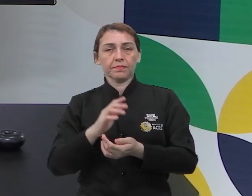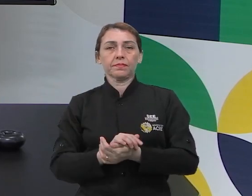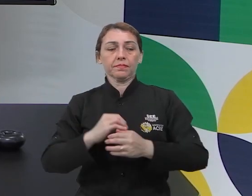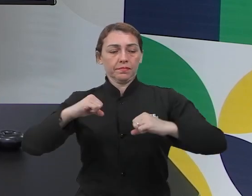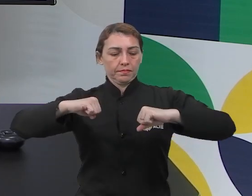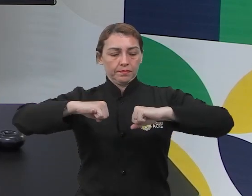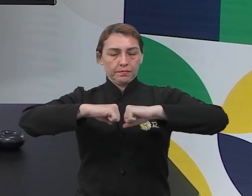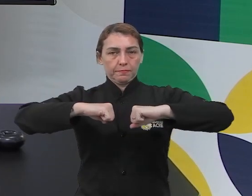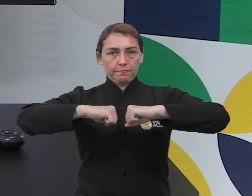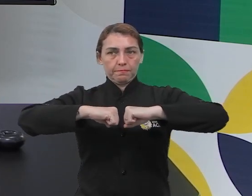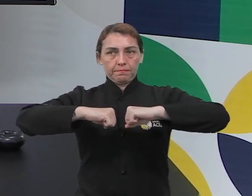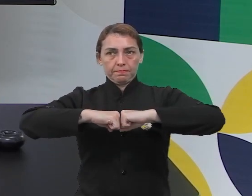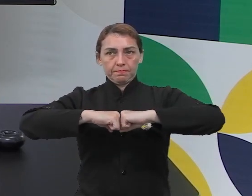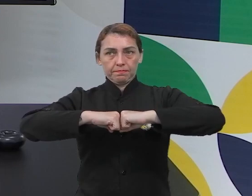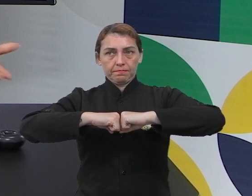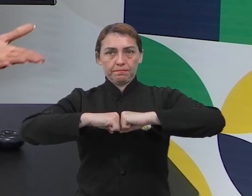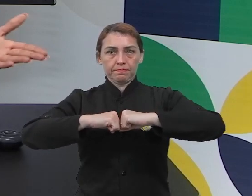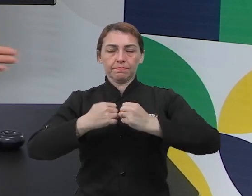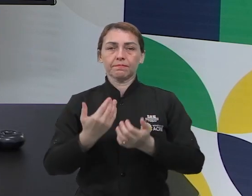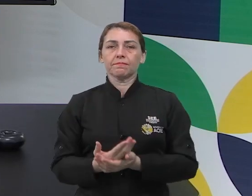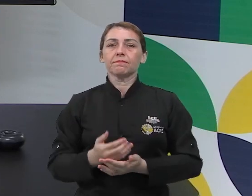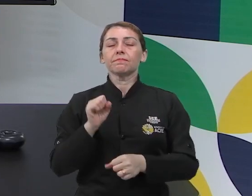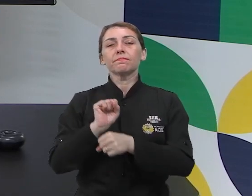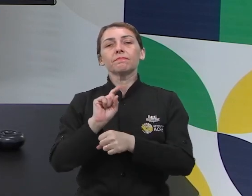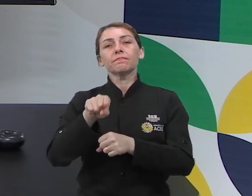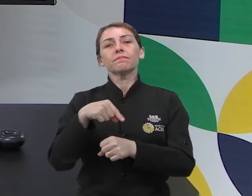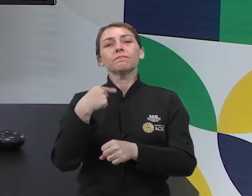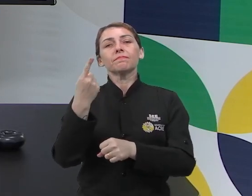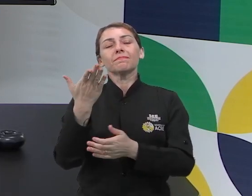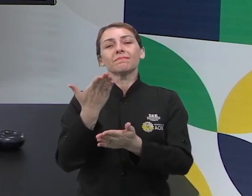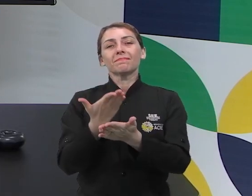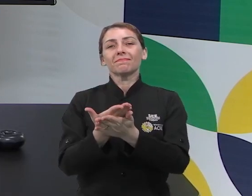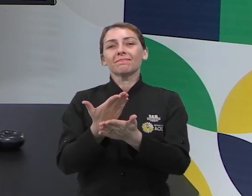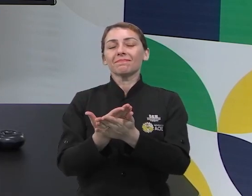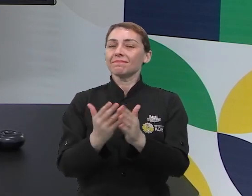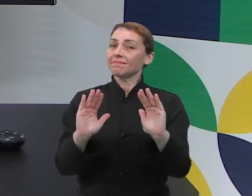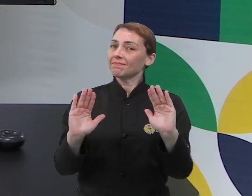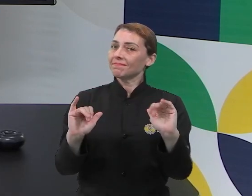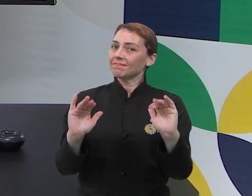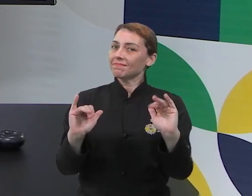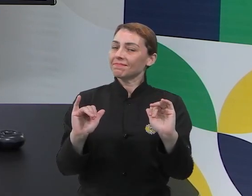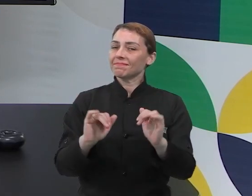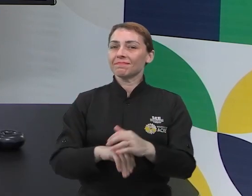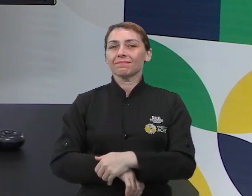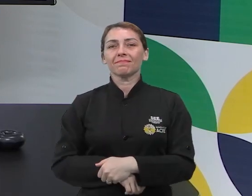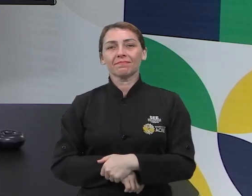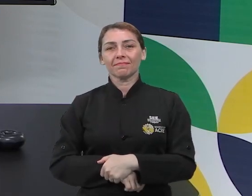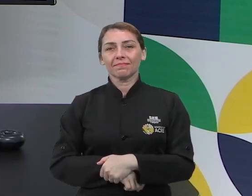choque de placas tectônicas. Aguardo você até a próxima aula e até mais!